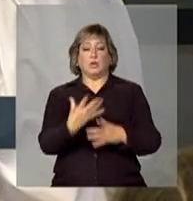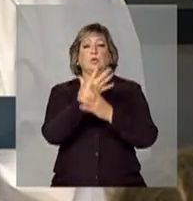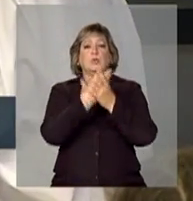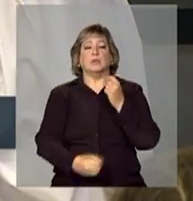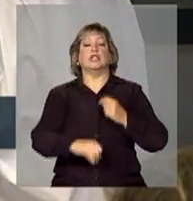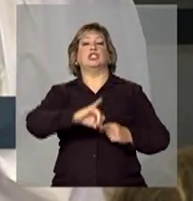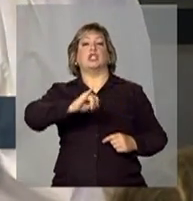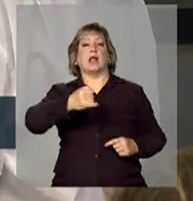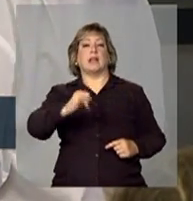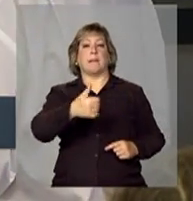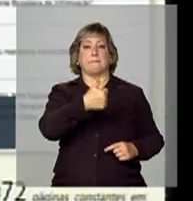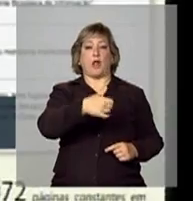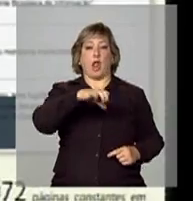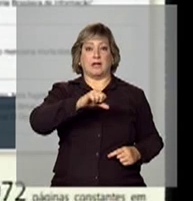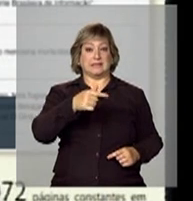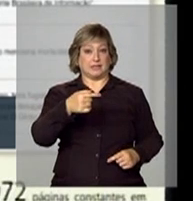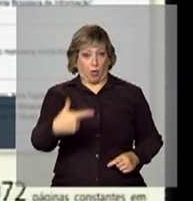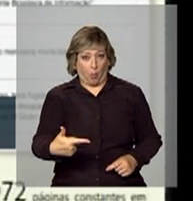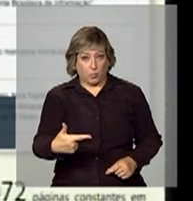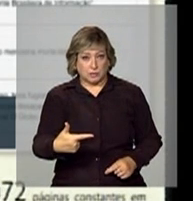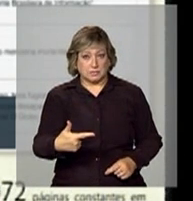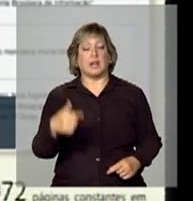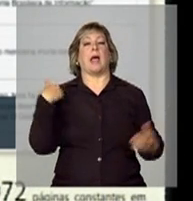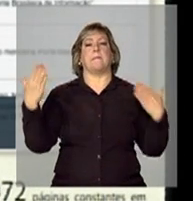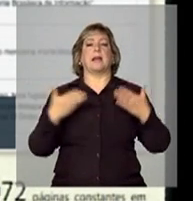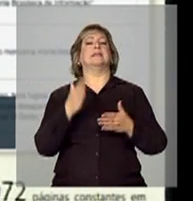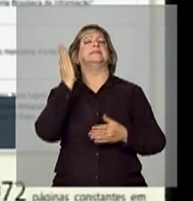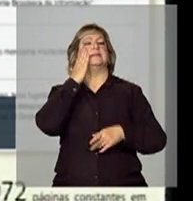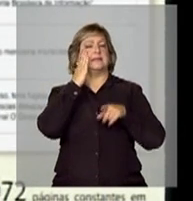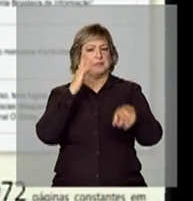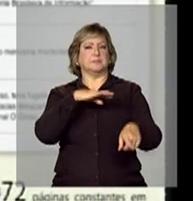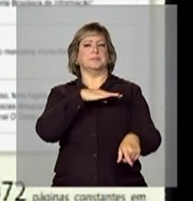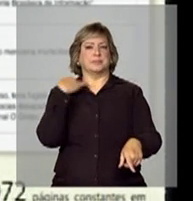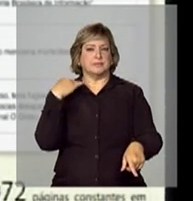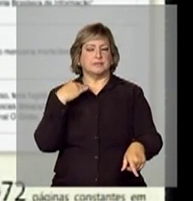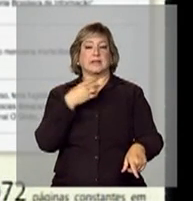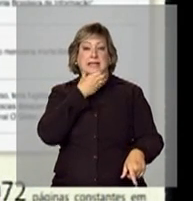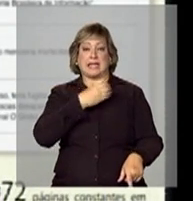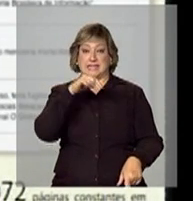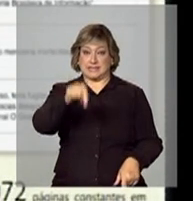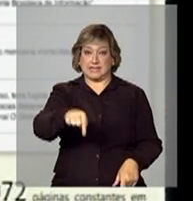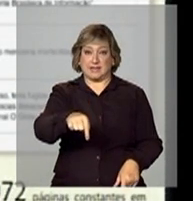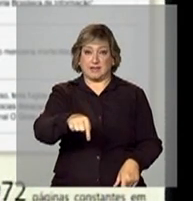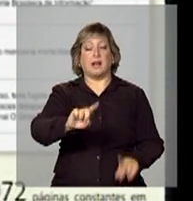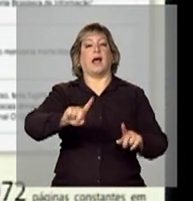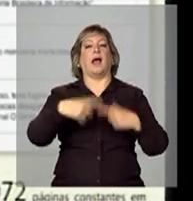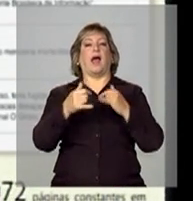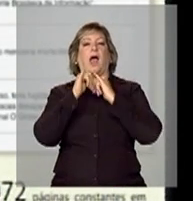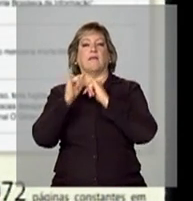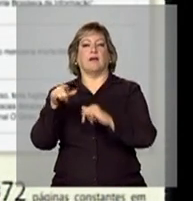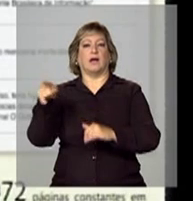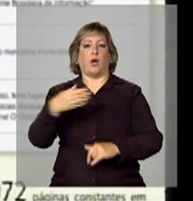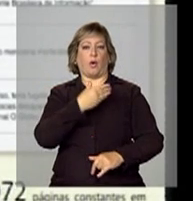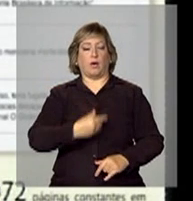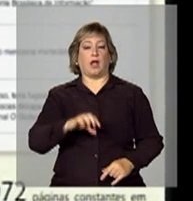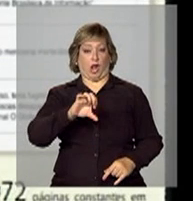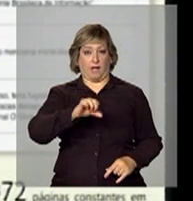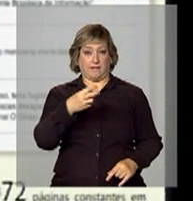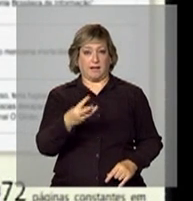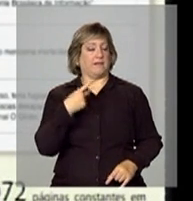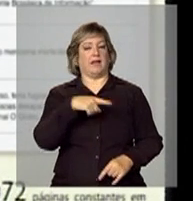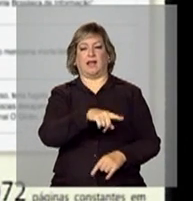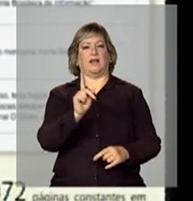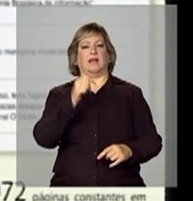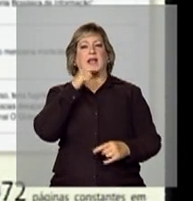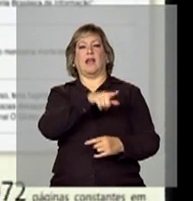de 1972. A Marinha sabe que está morta em dezembro e informa ao Estado brasileiro, em 93, que ela